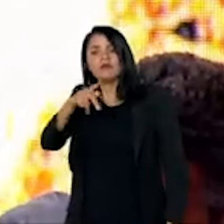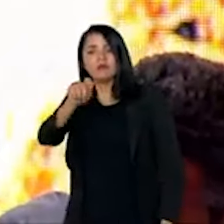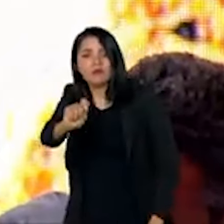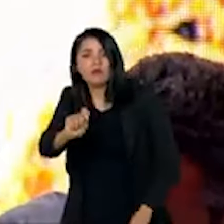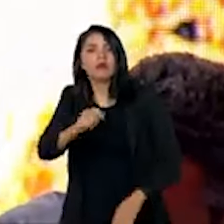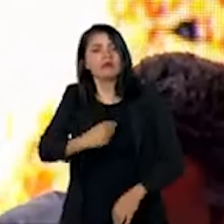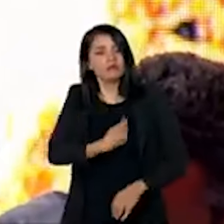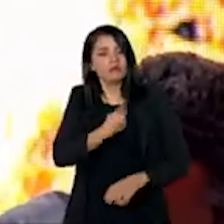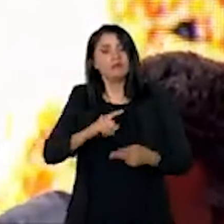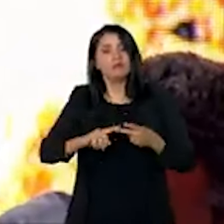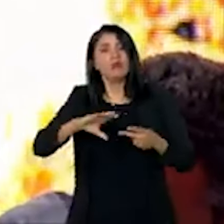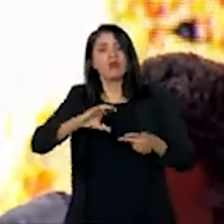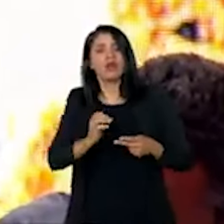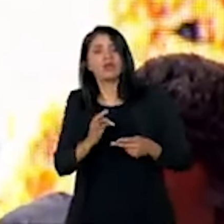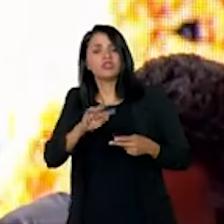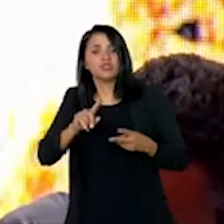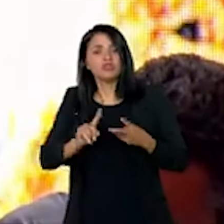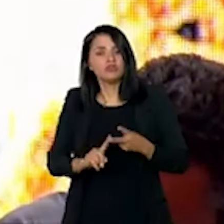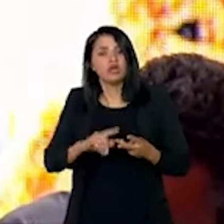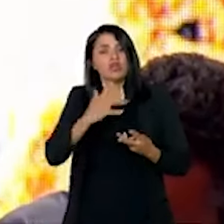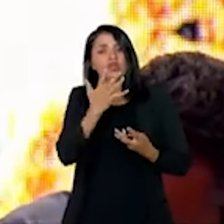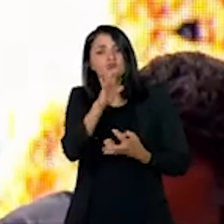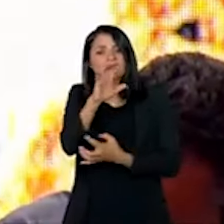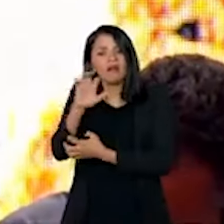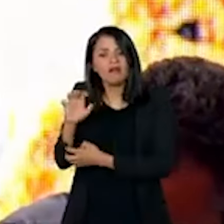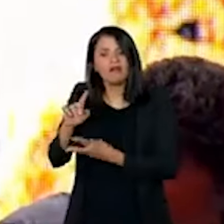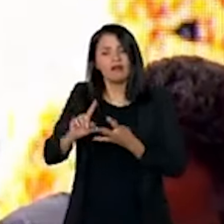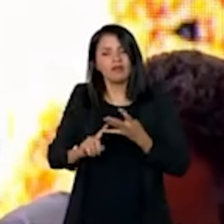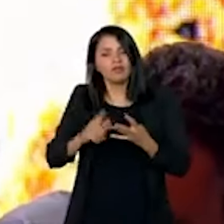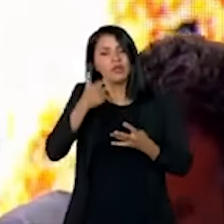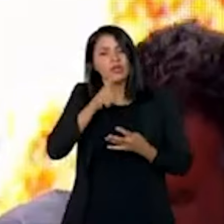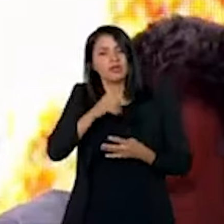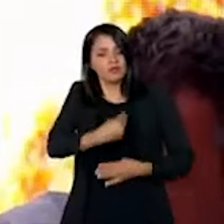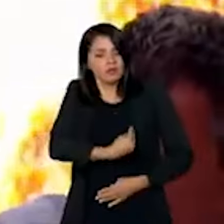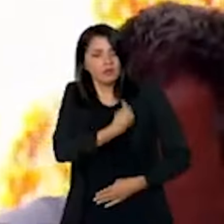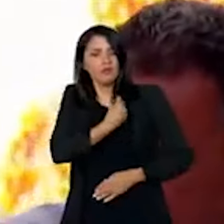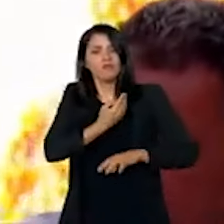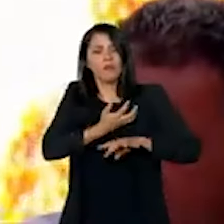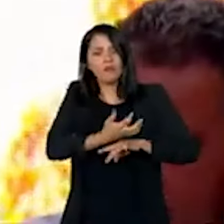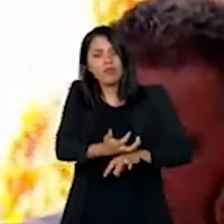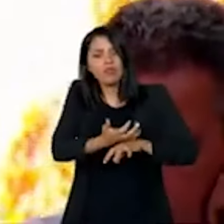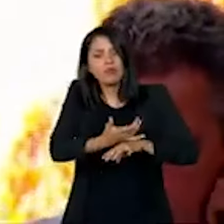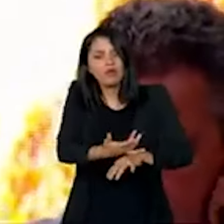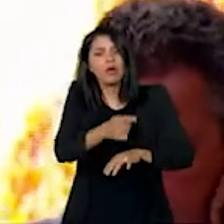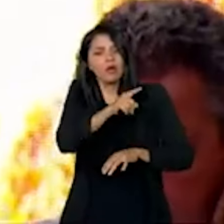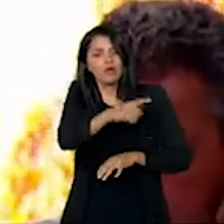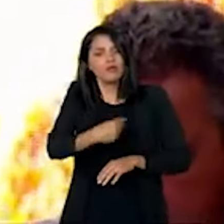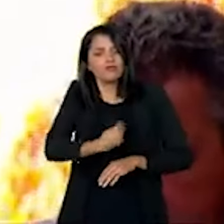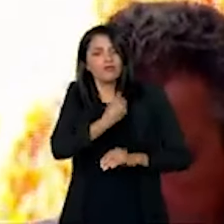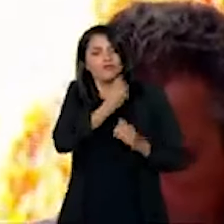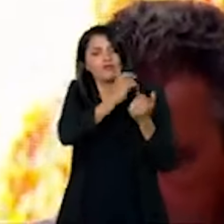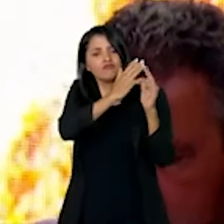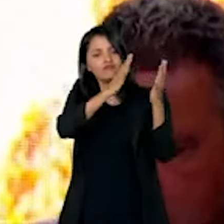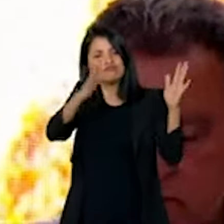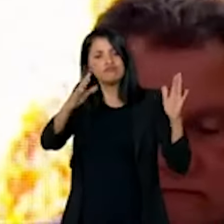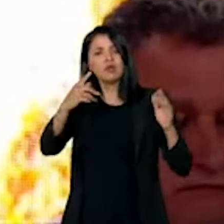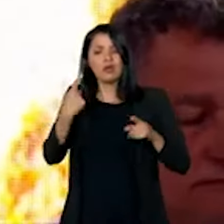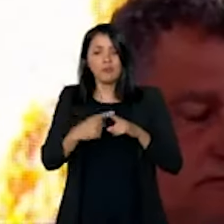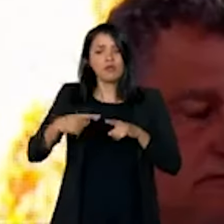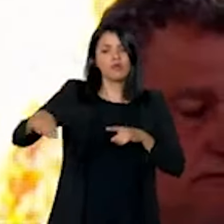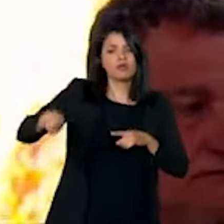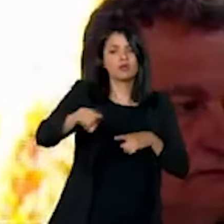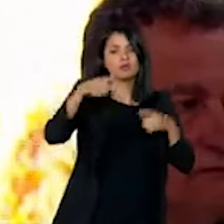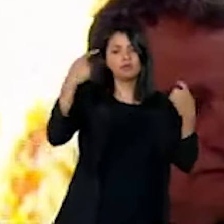caatingas, às pessoas que moram no cerrado, às pessoas que moram no Pantanal, às pessoas que moram na floresta, porque eles têm